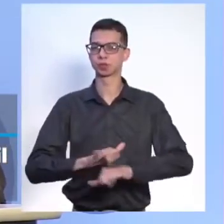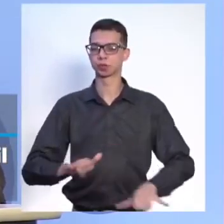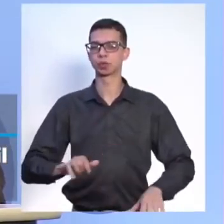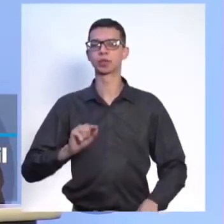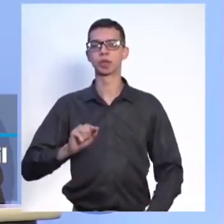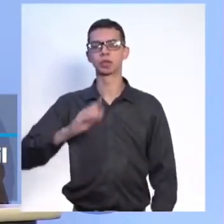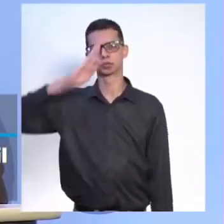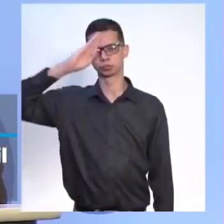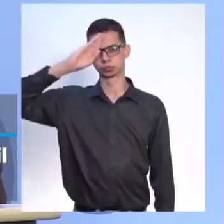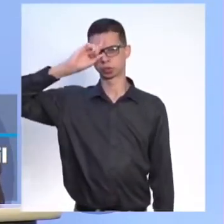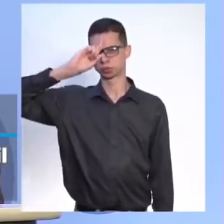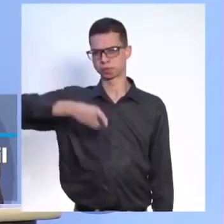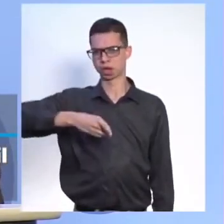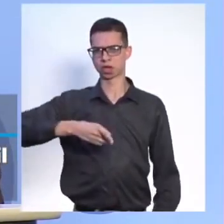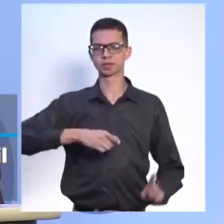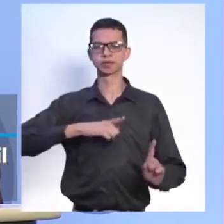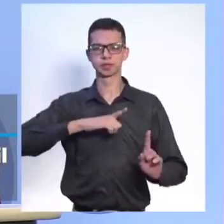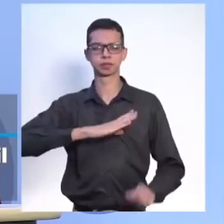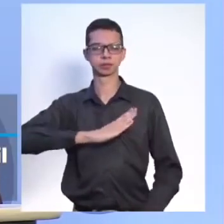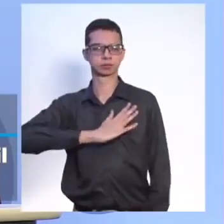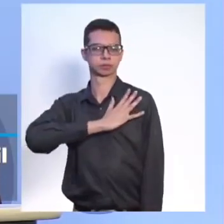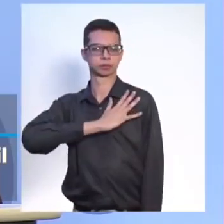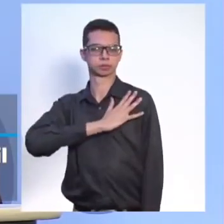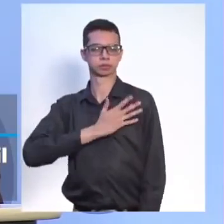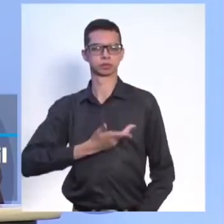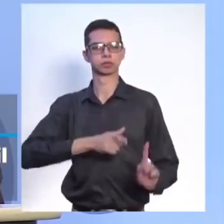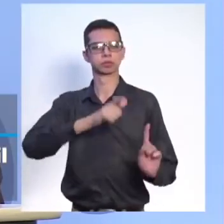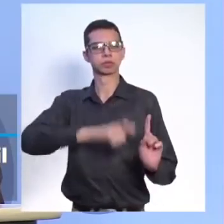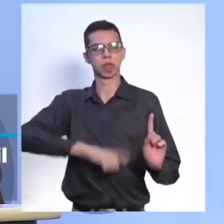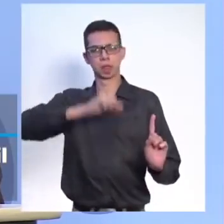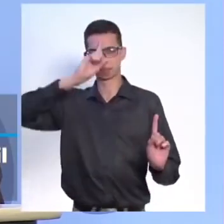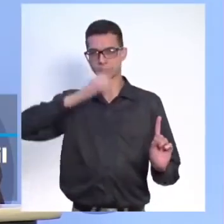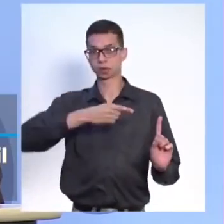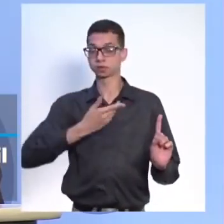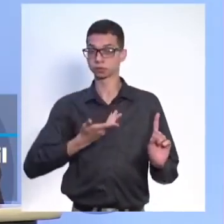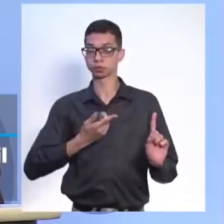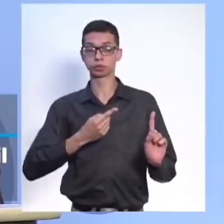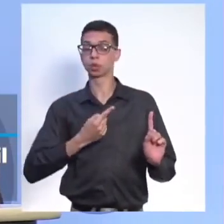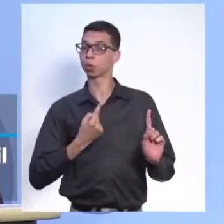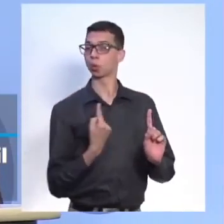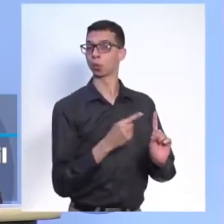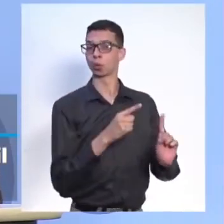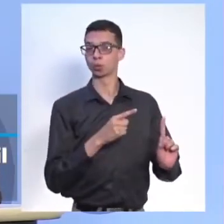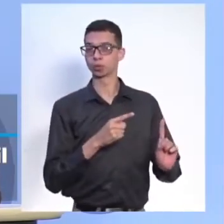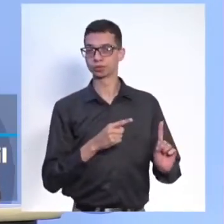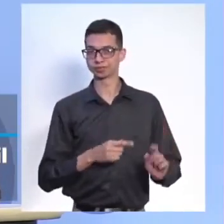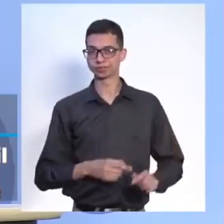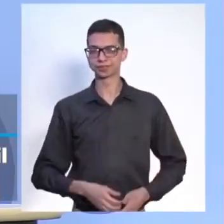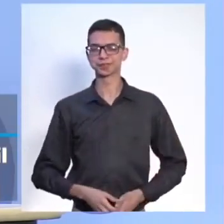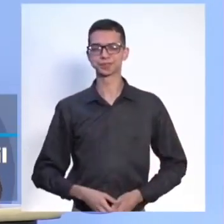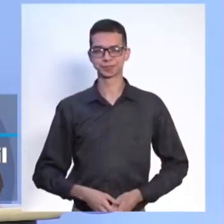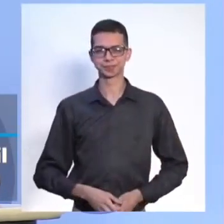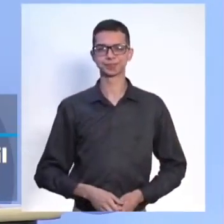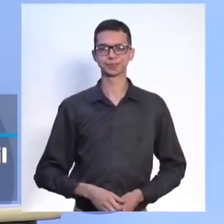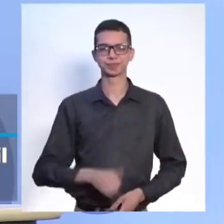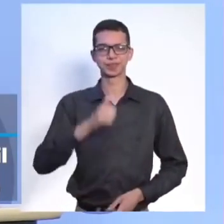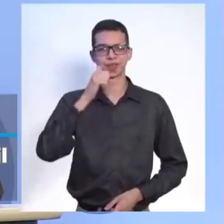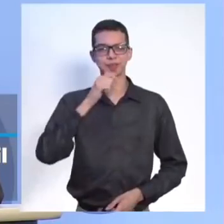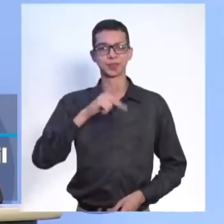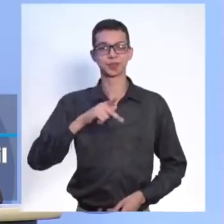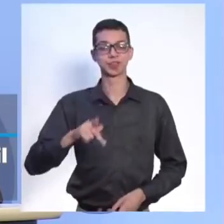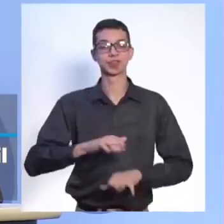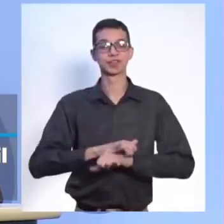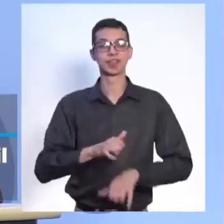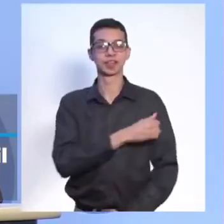da aluna Ana Carolina, da Escola Estadual Professora Maria do Carmo de Godoy Ramos, em